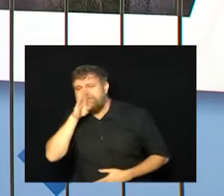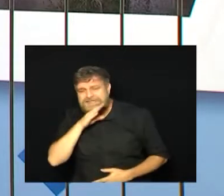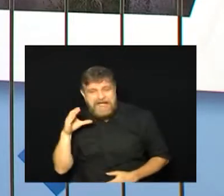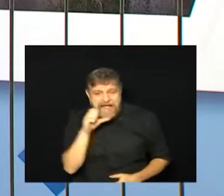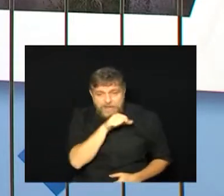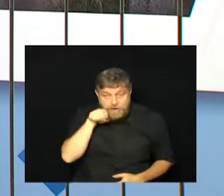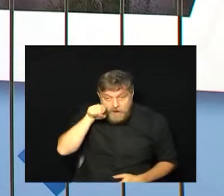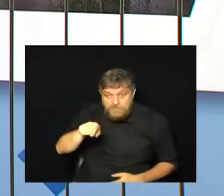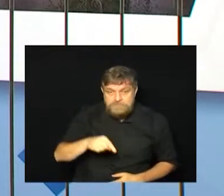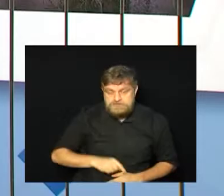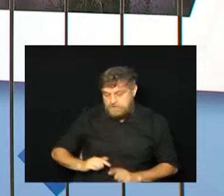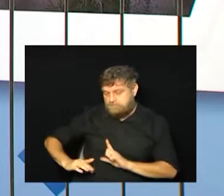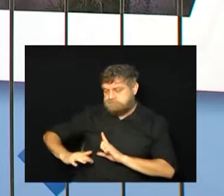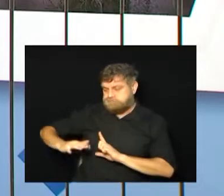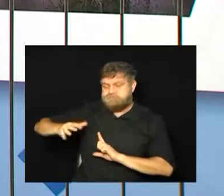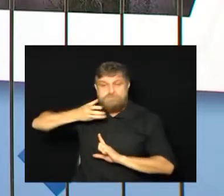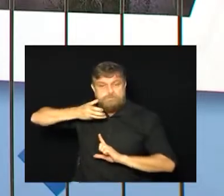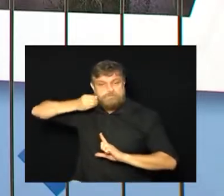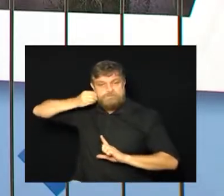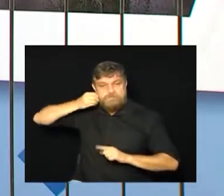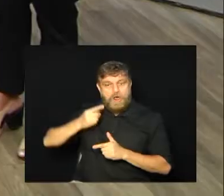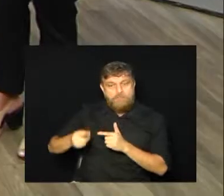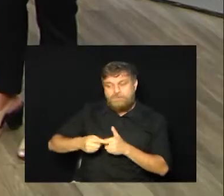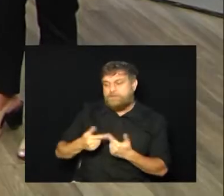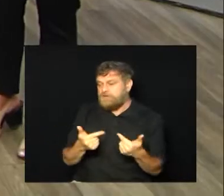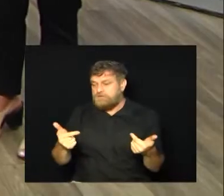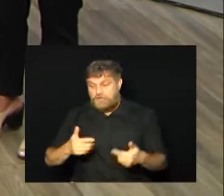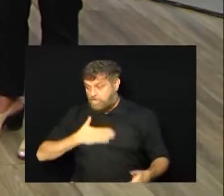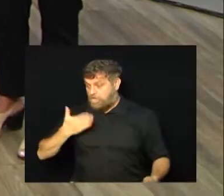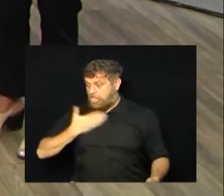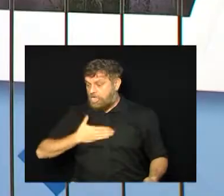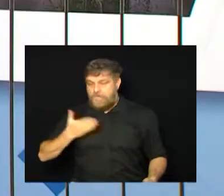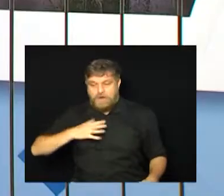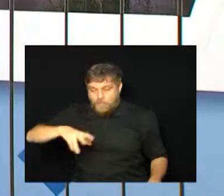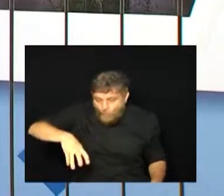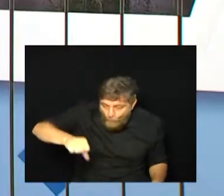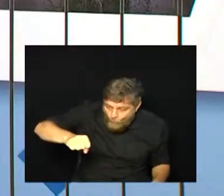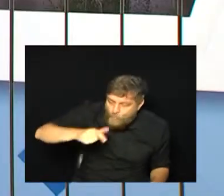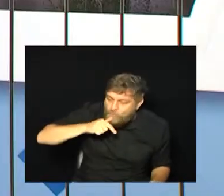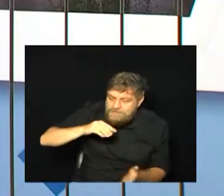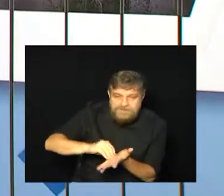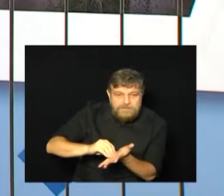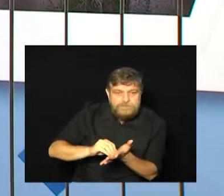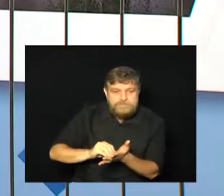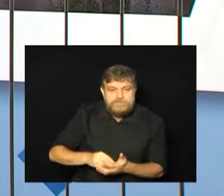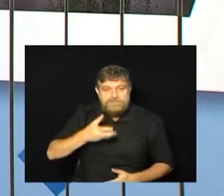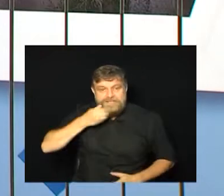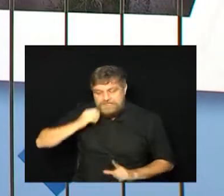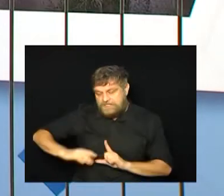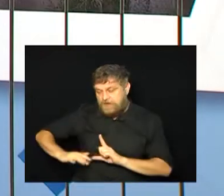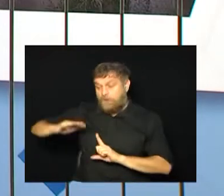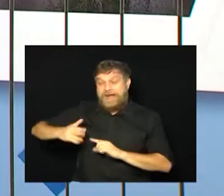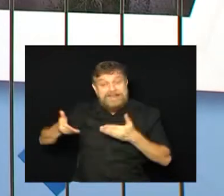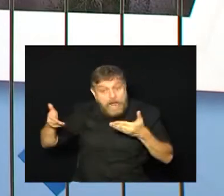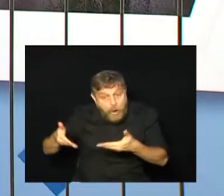seu estoque aí, assim não vai ter problema, não vai ser pego de surpresa, não vai ficar no prejuízo. É só fazer aquele estoque de água